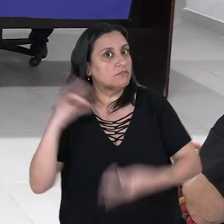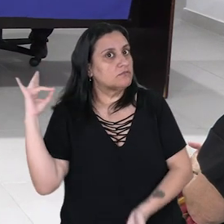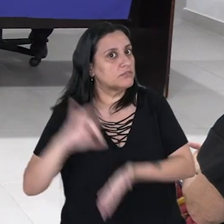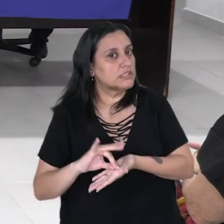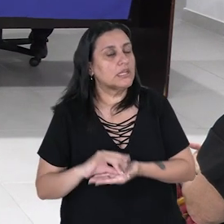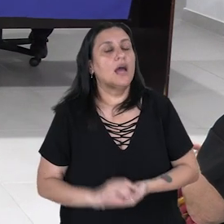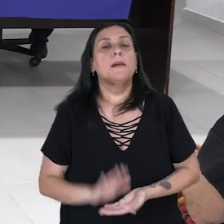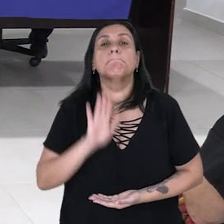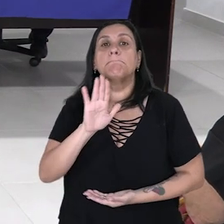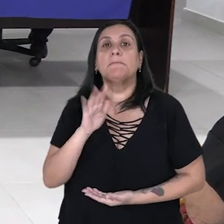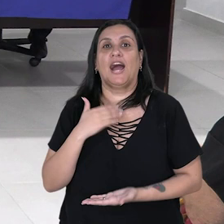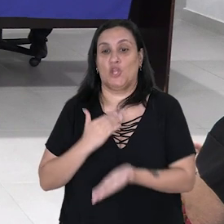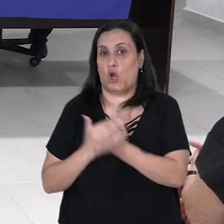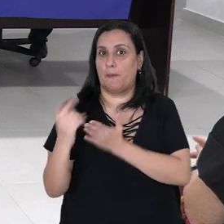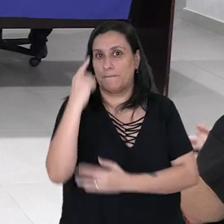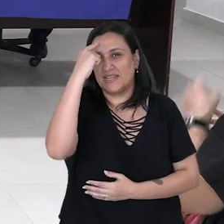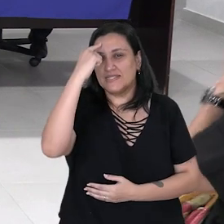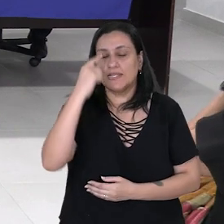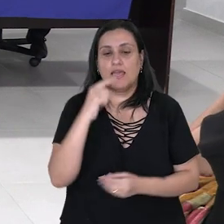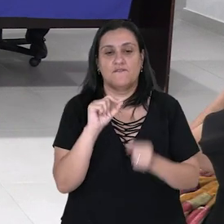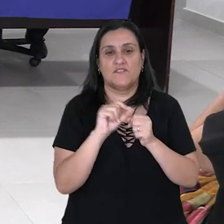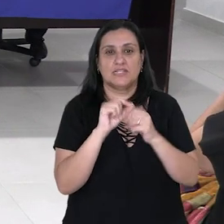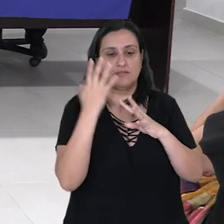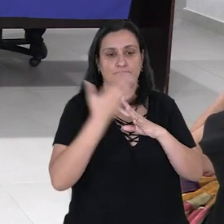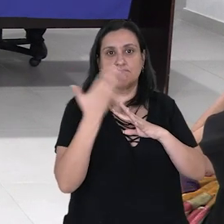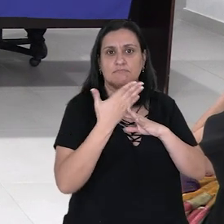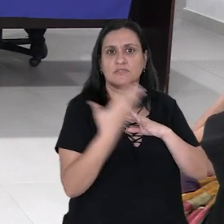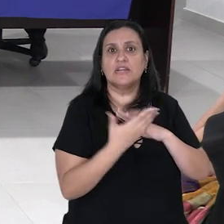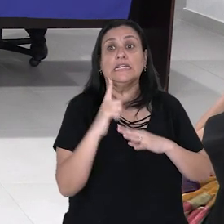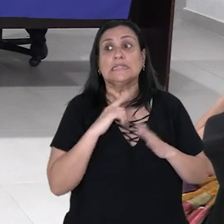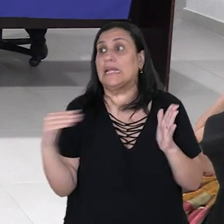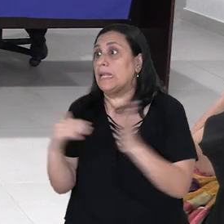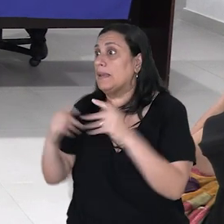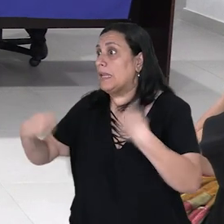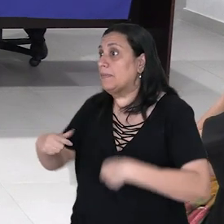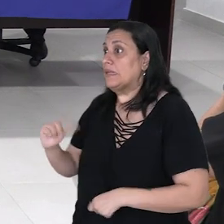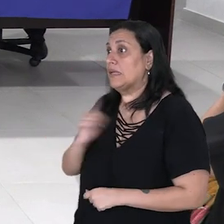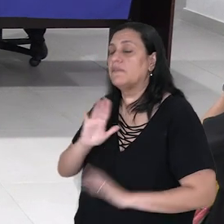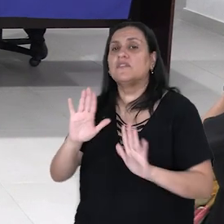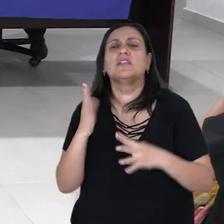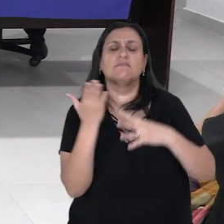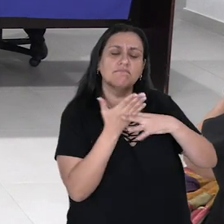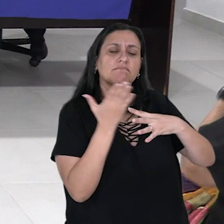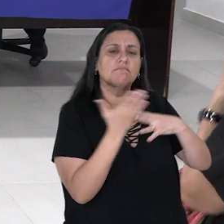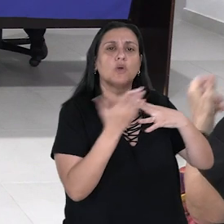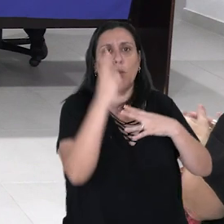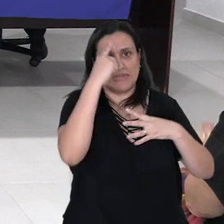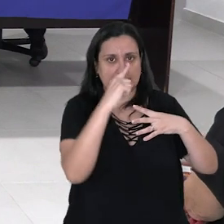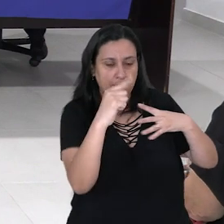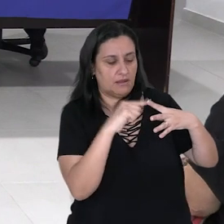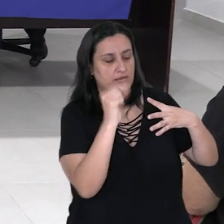mas no início eu achei que seriam 4 partes. Aí a Fabiana, tem prazo para terminar? Eu falei, ó, 4 partes. Passou uma